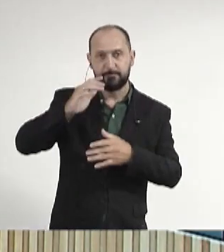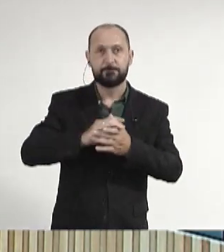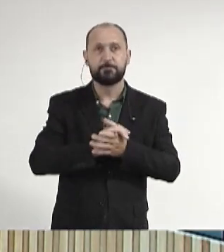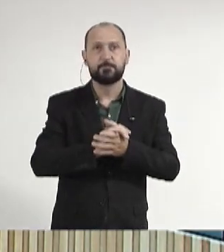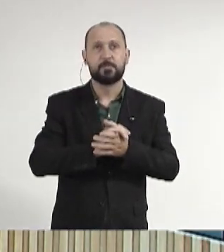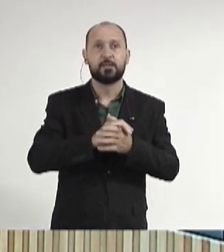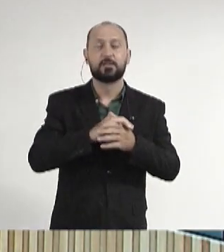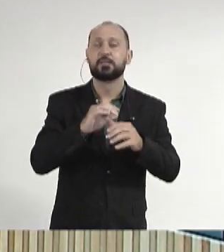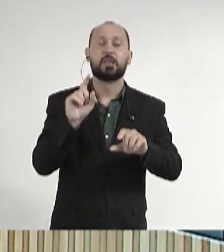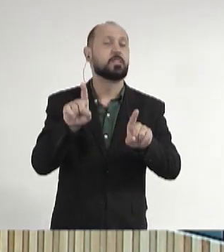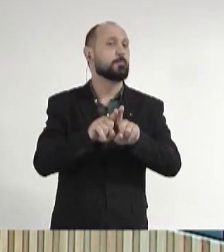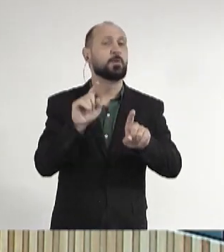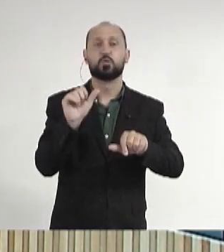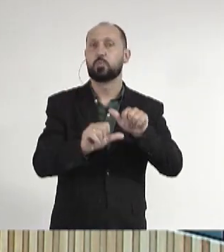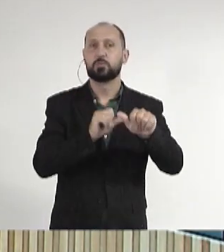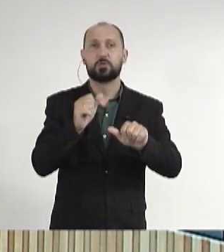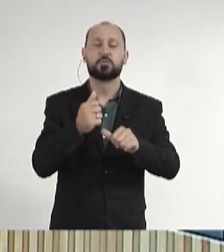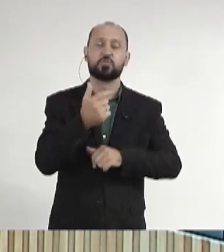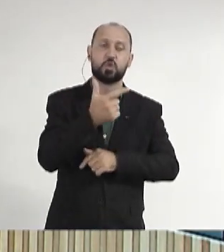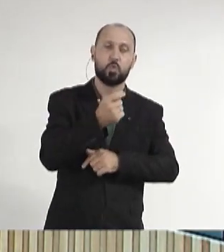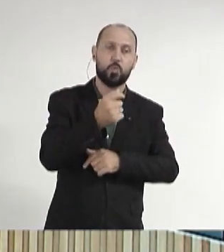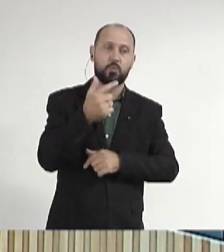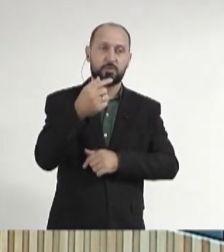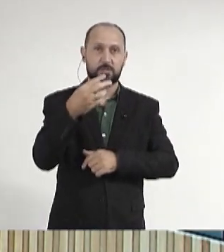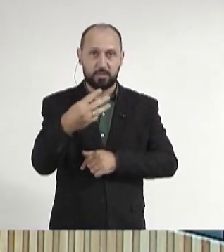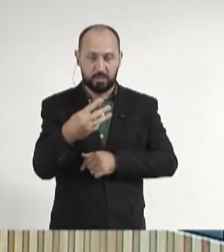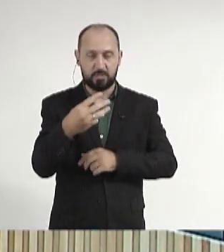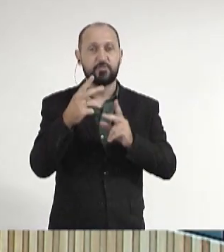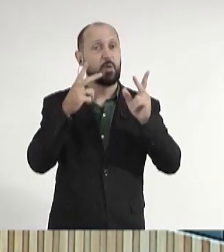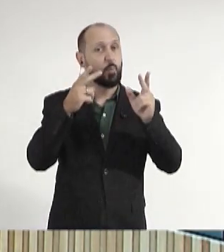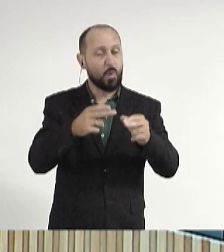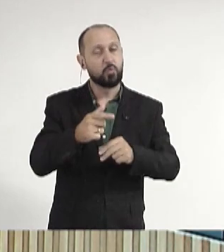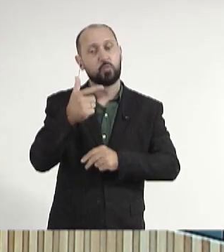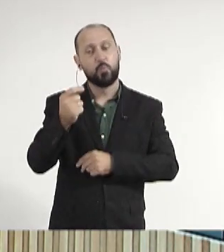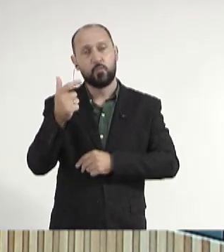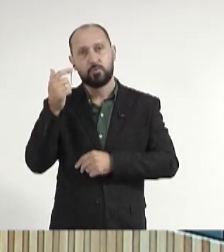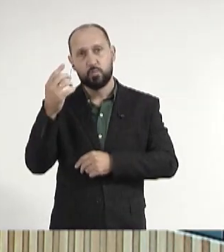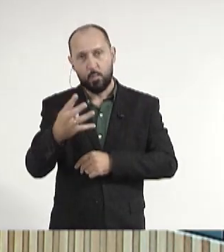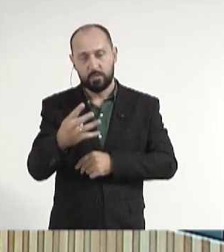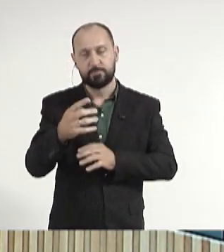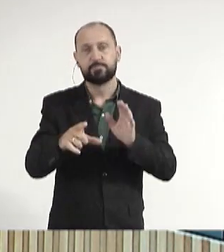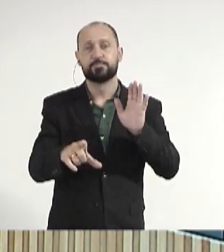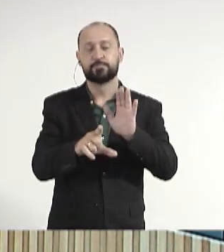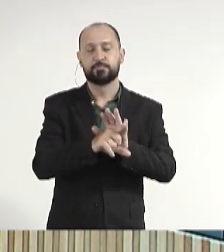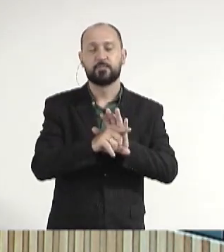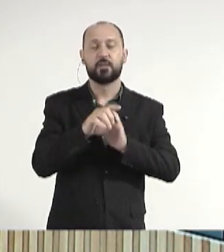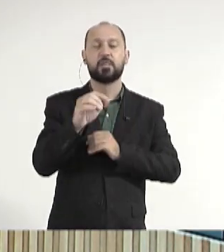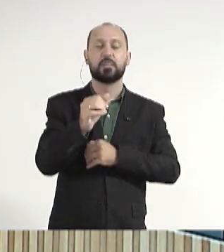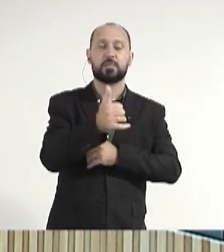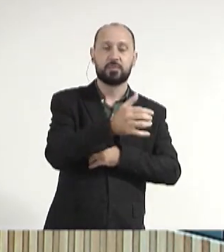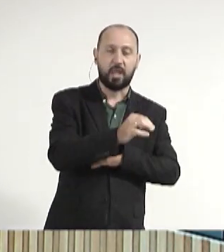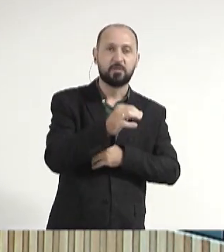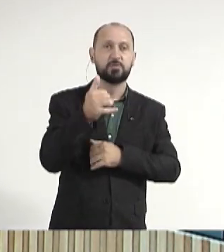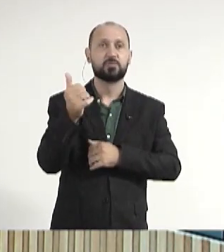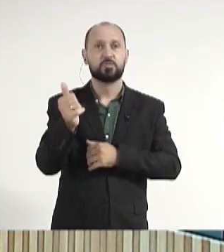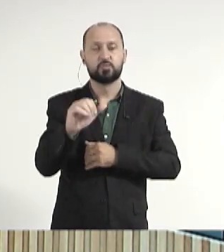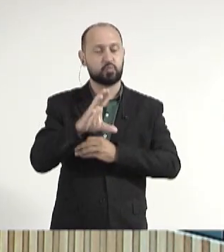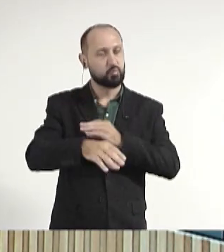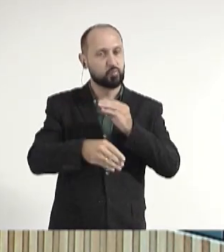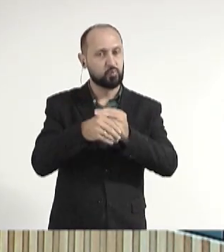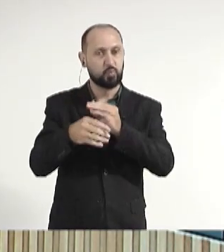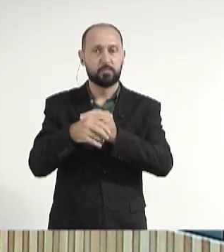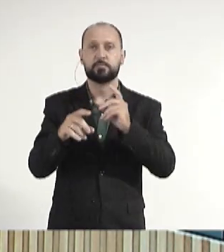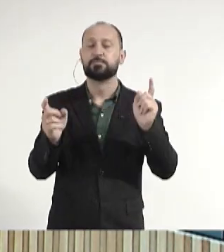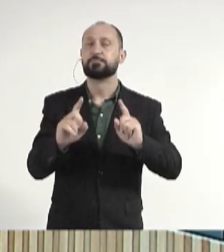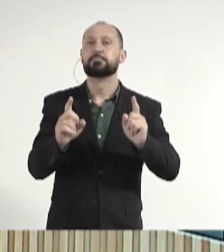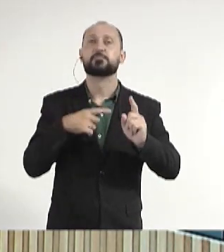Bombeiros, sem alterar também. O que tinha em 2023 segue em 2024. Então, projetos de lei complementar 10 e 11 não passaram por emendas ao longo de